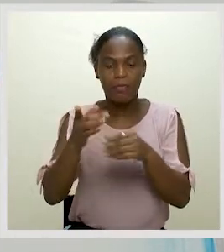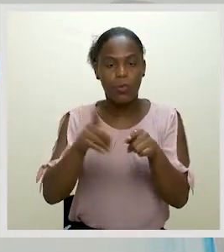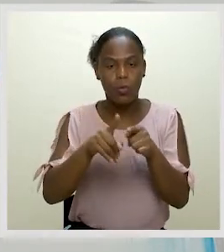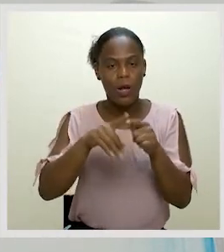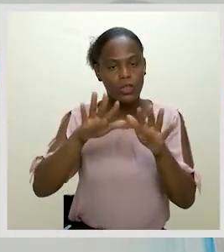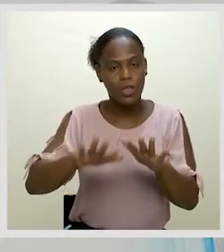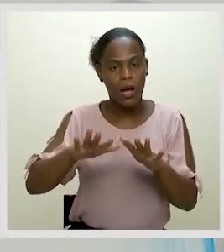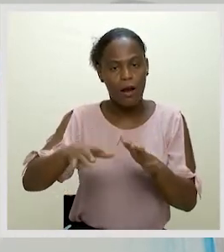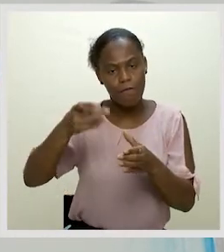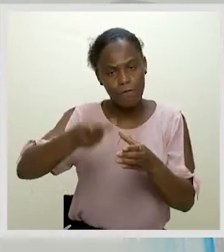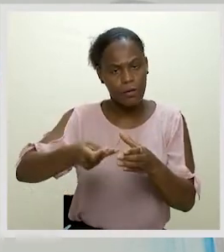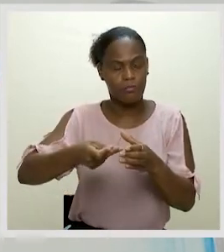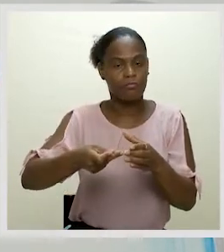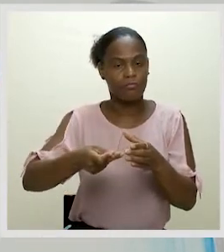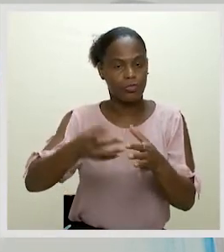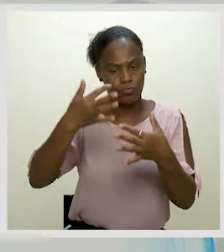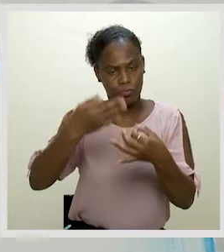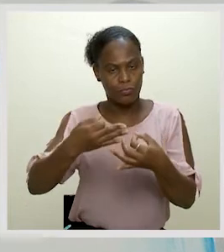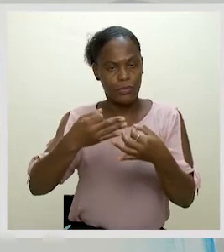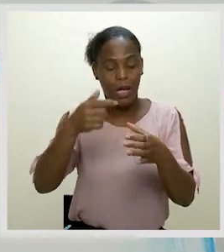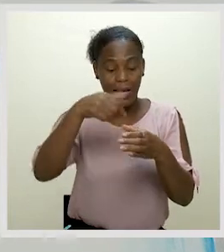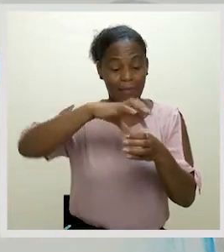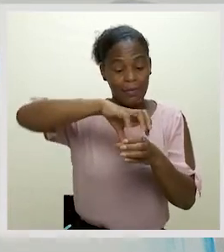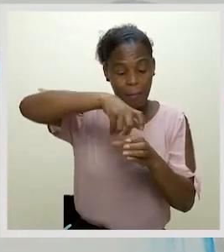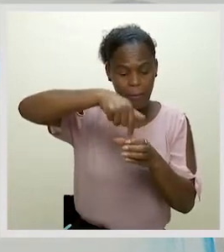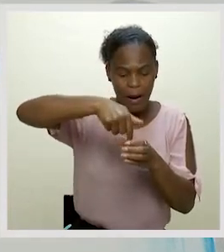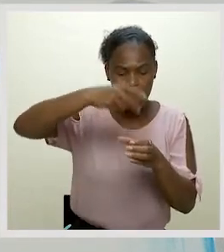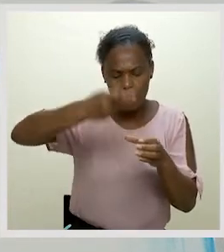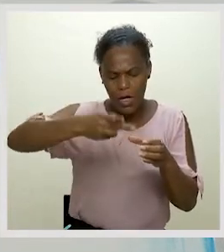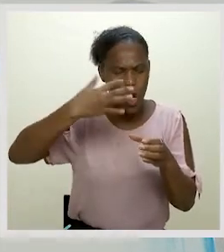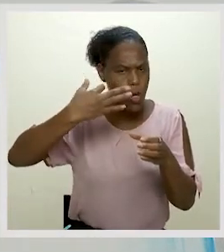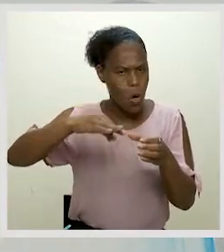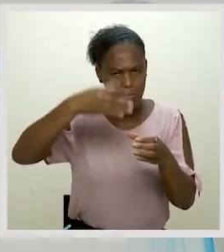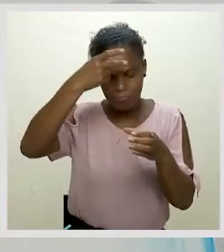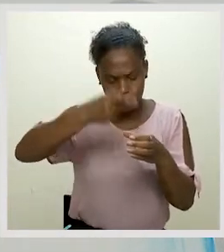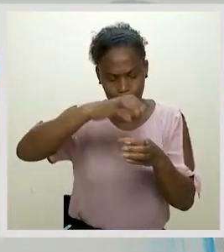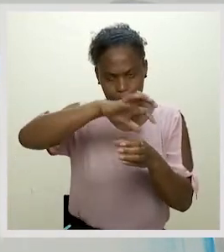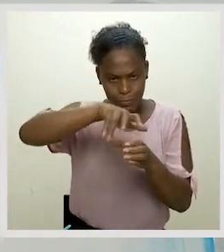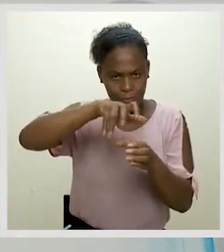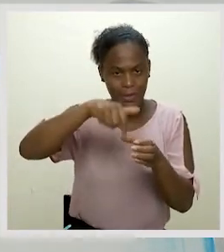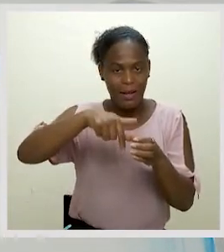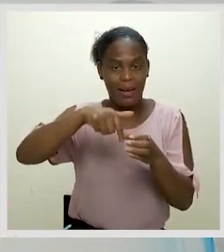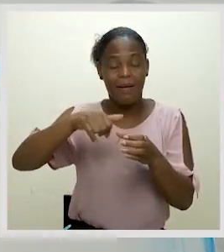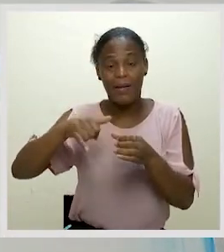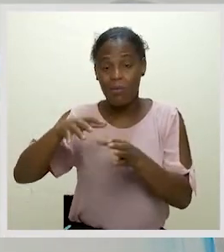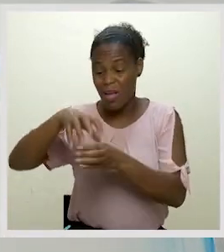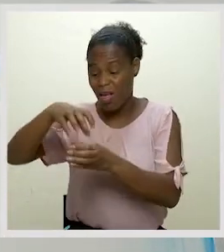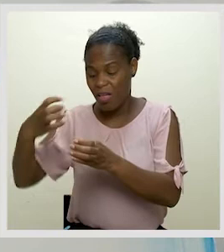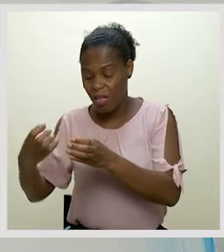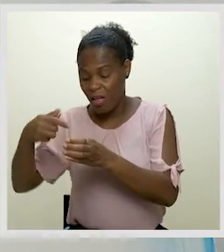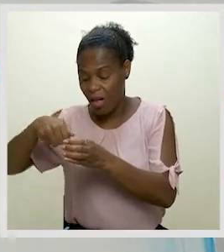mantiveram-se como estavam, intactos. Não se observou nada. E nos frascos de boca